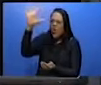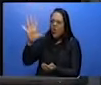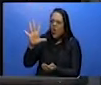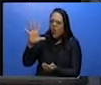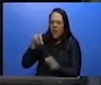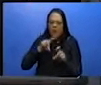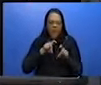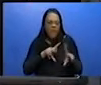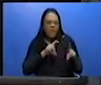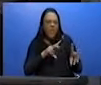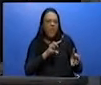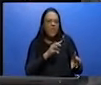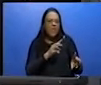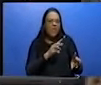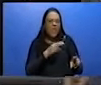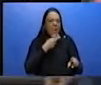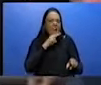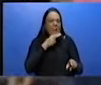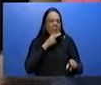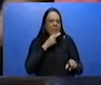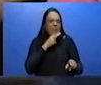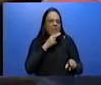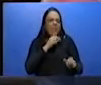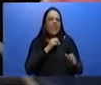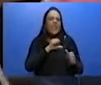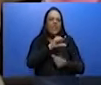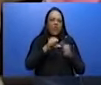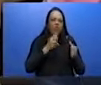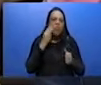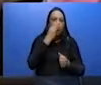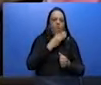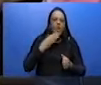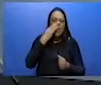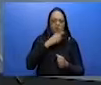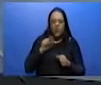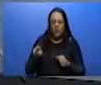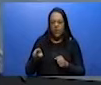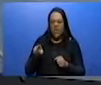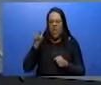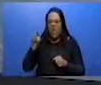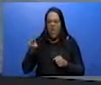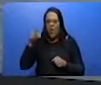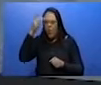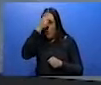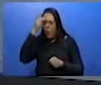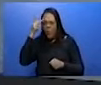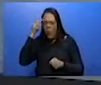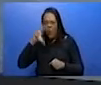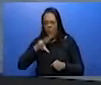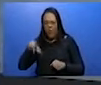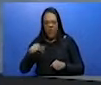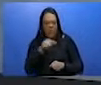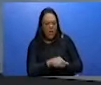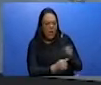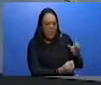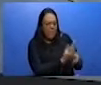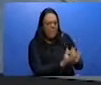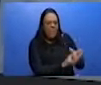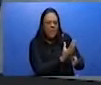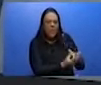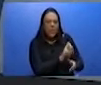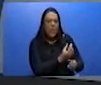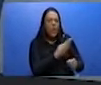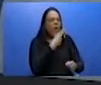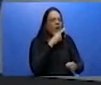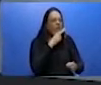que novos povos explorassem a nova terra. Além deles plantarem a cana-de-açúcar para gerar riqueza, era um jeito